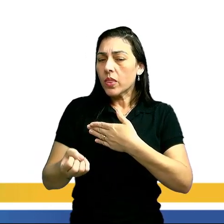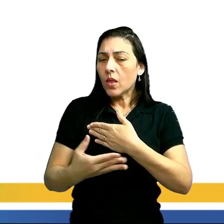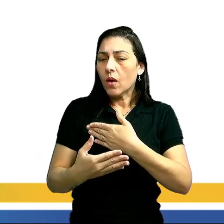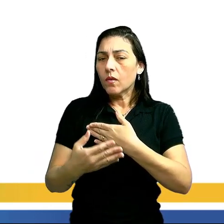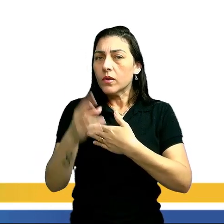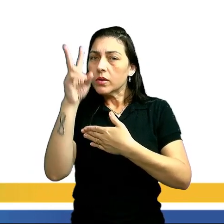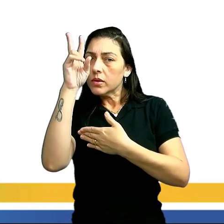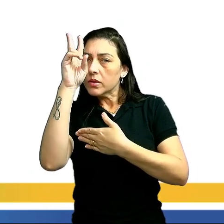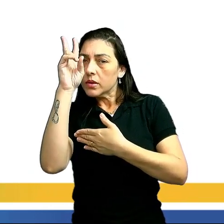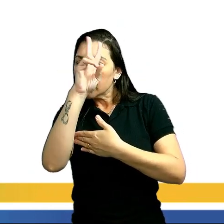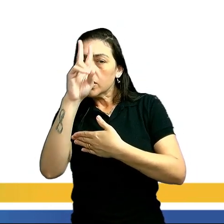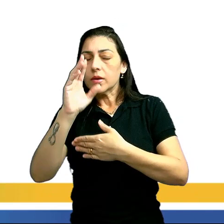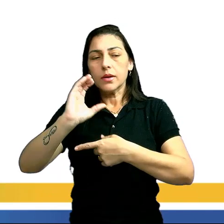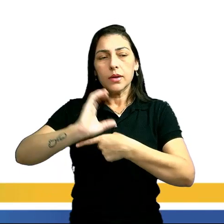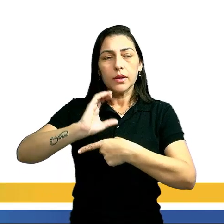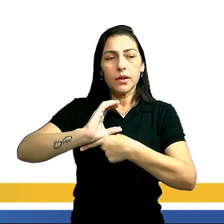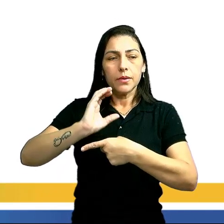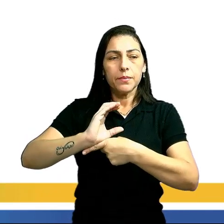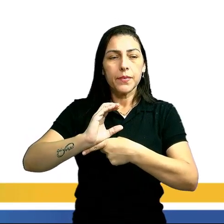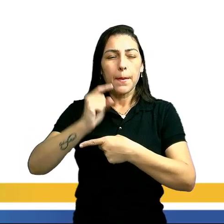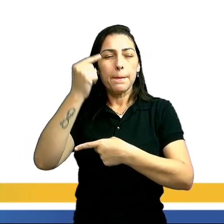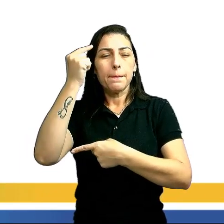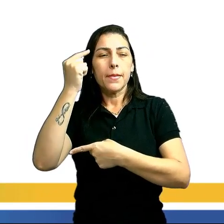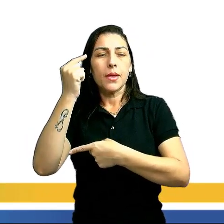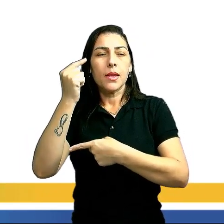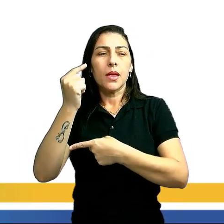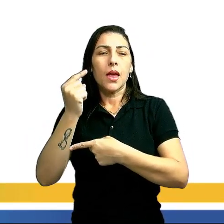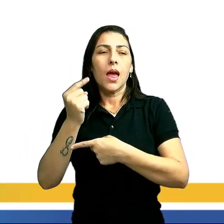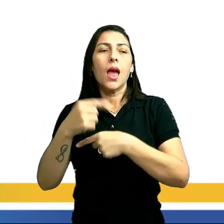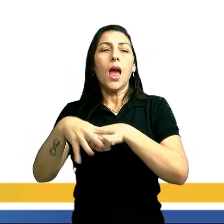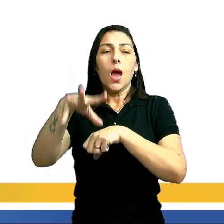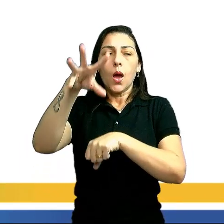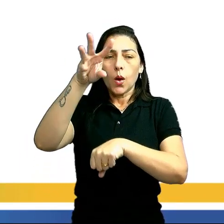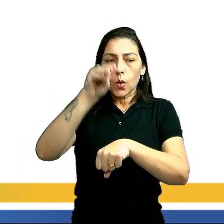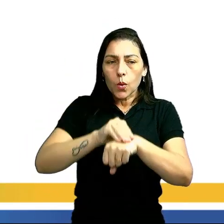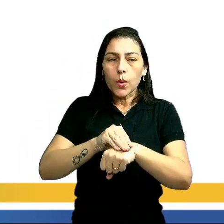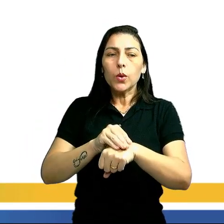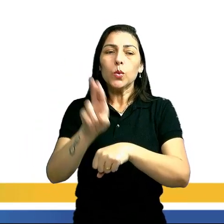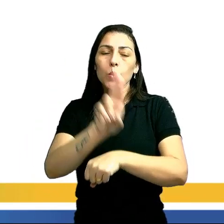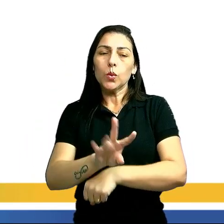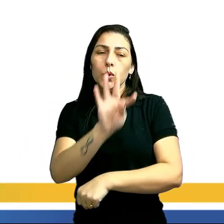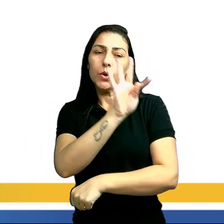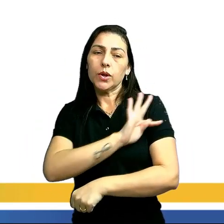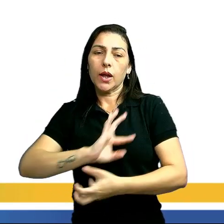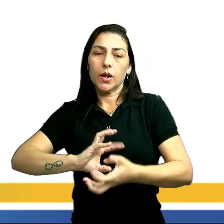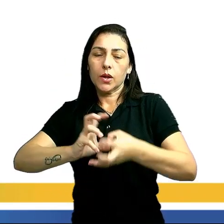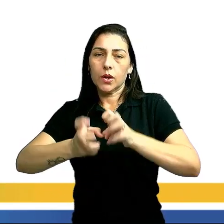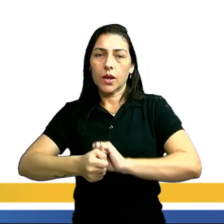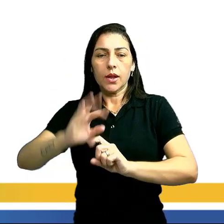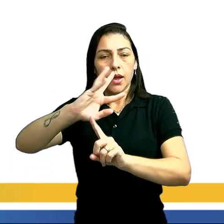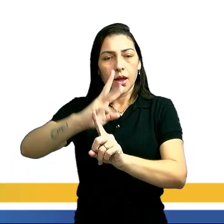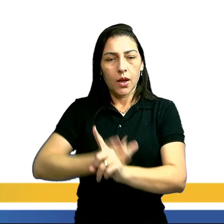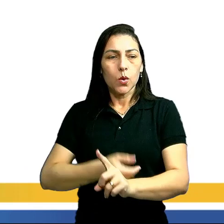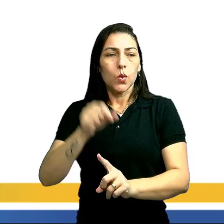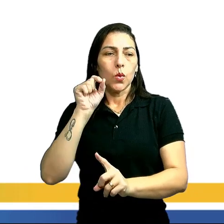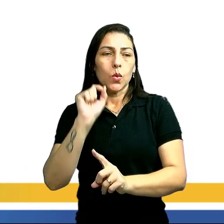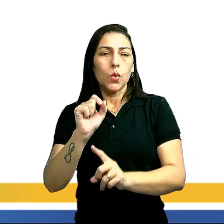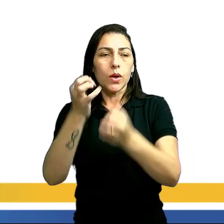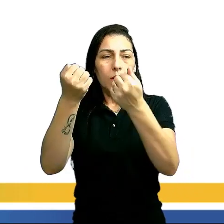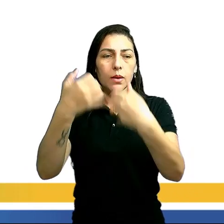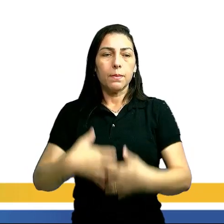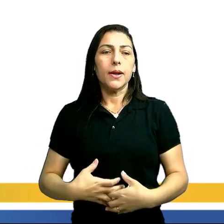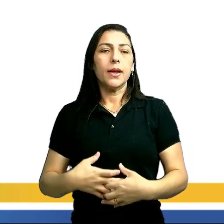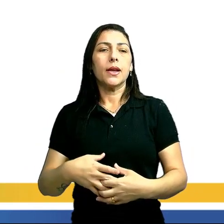na história. Letra C. Reconhecimento do uso de técnicas artesanais na arte, o que